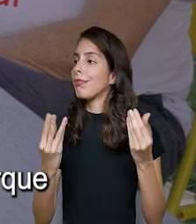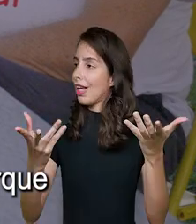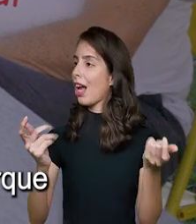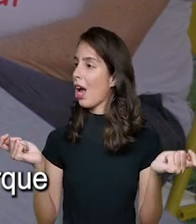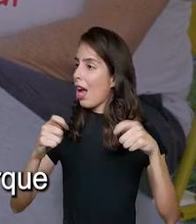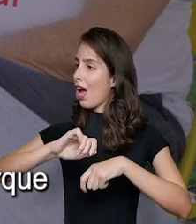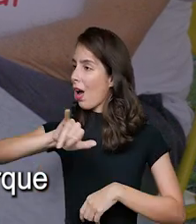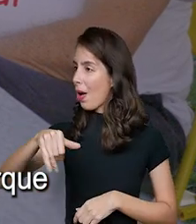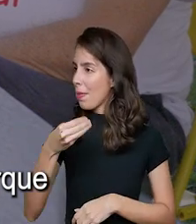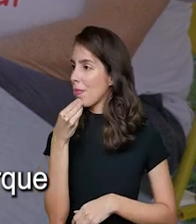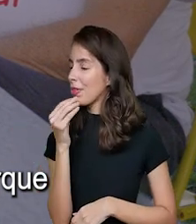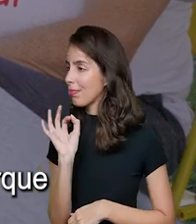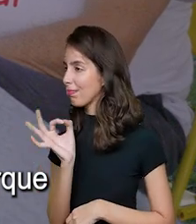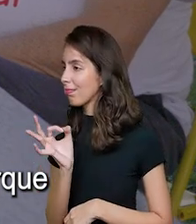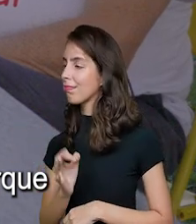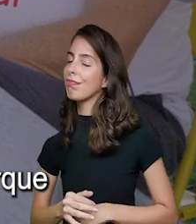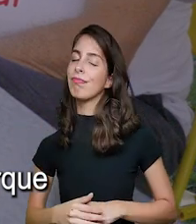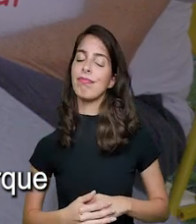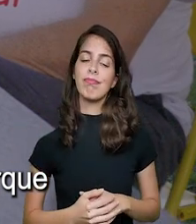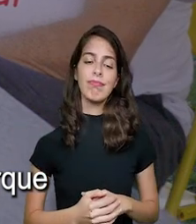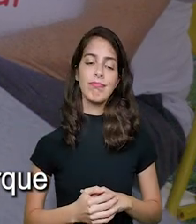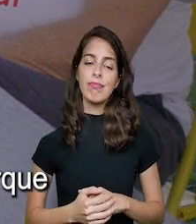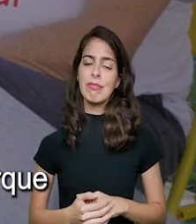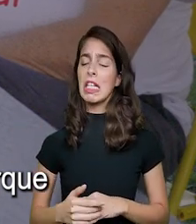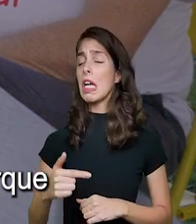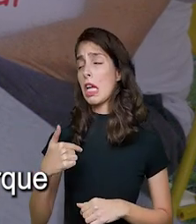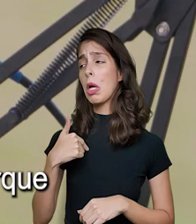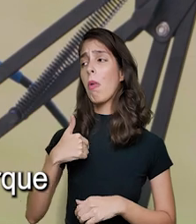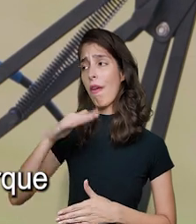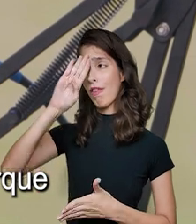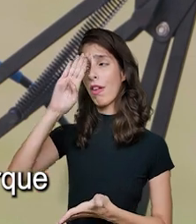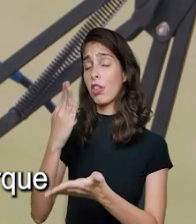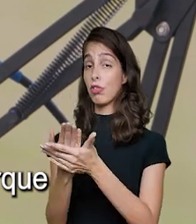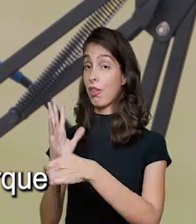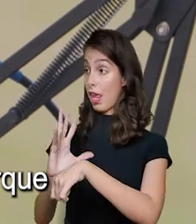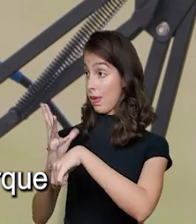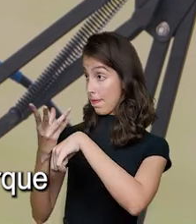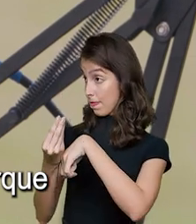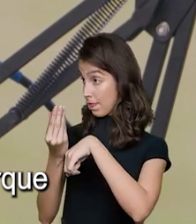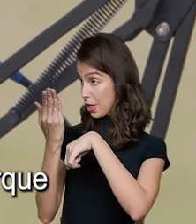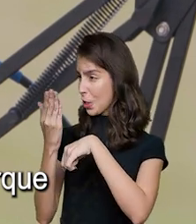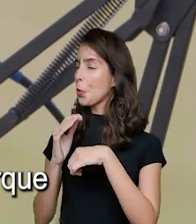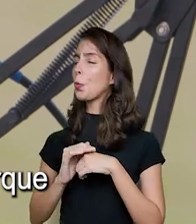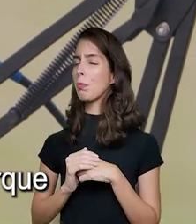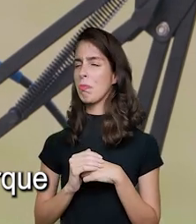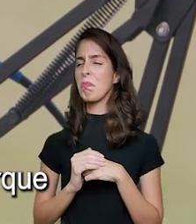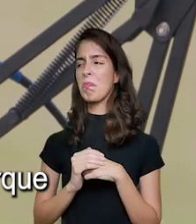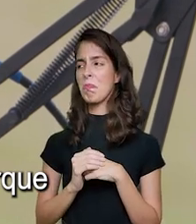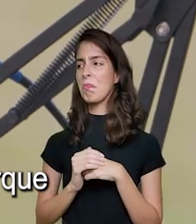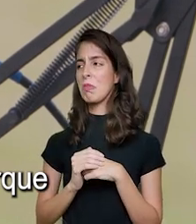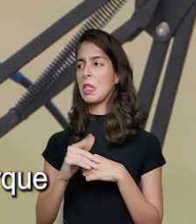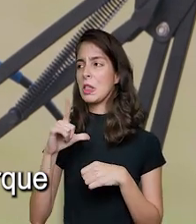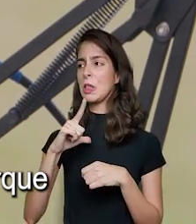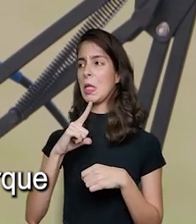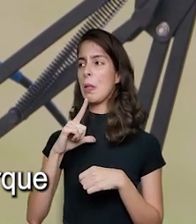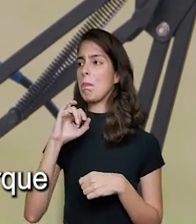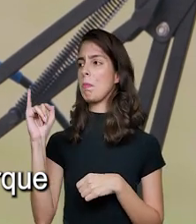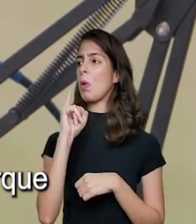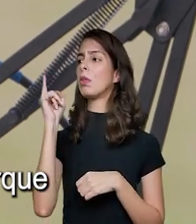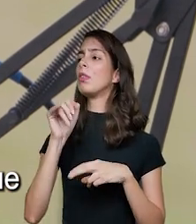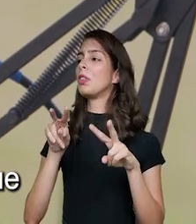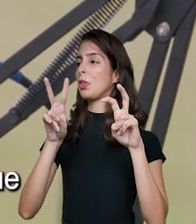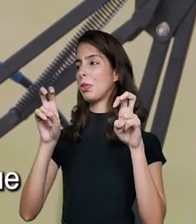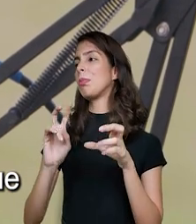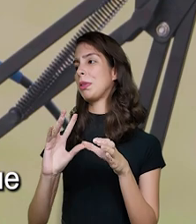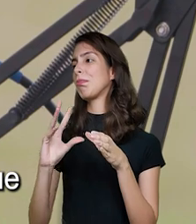todo mundo eh eu acho que esse é um evento que celebra isso também né Então até